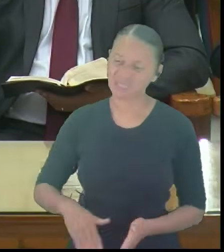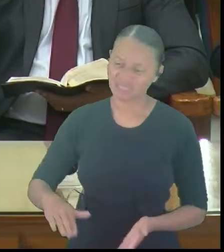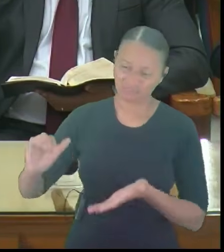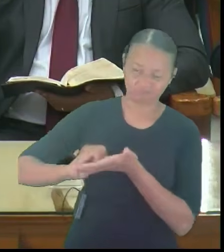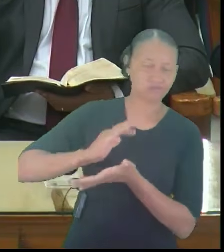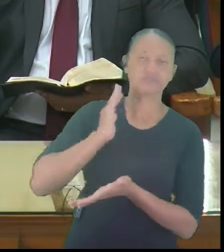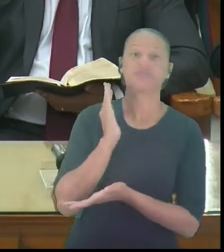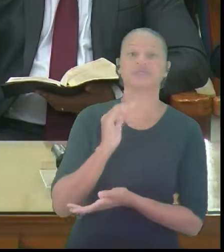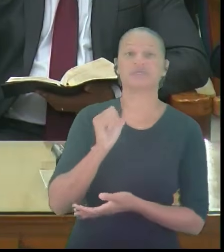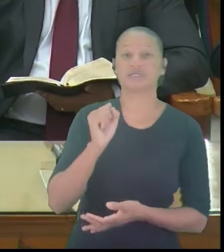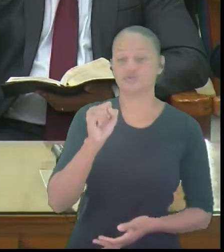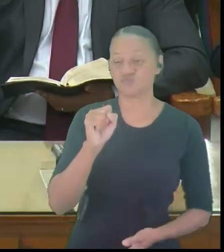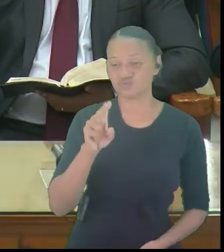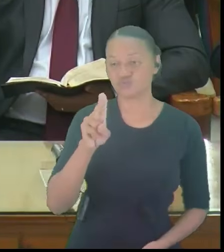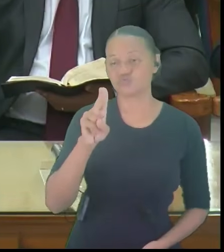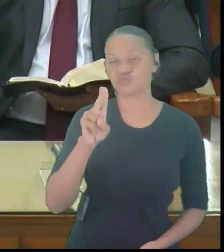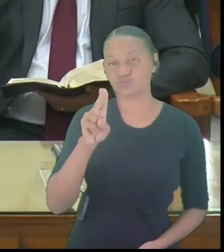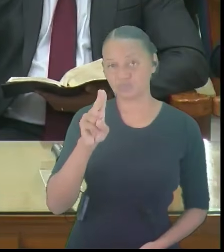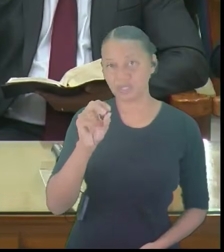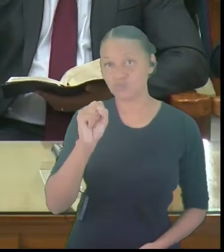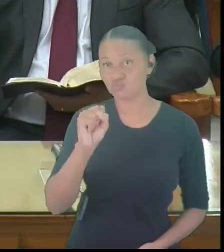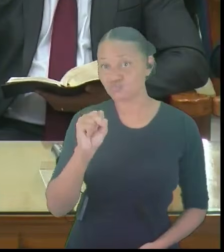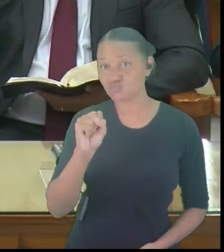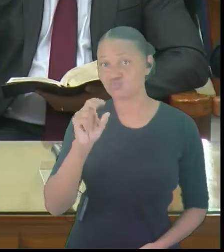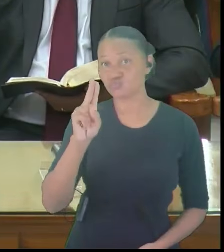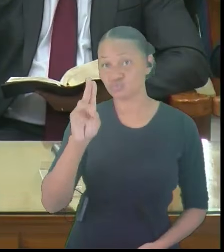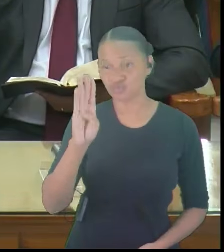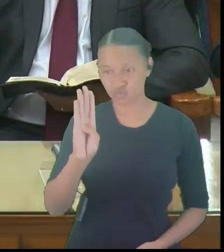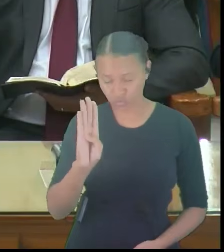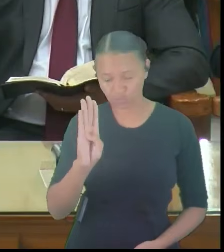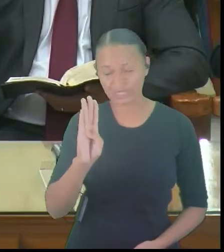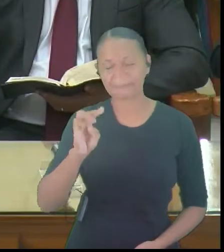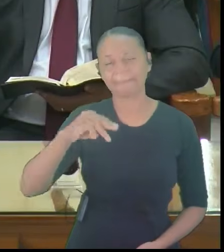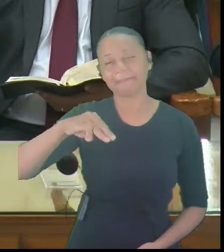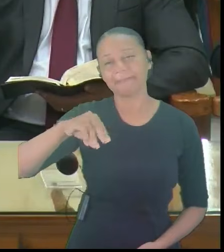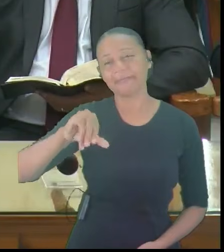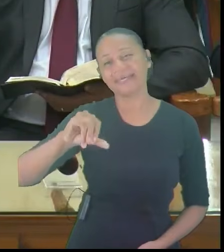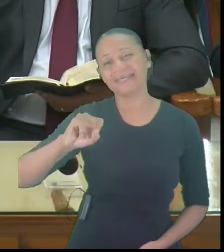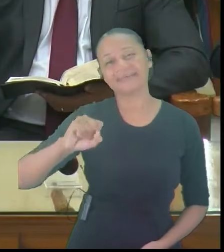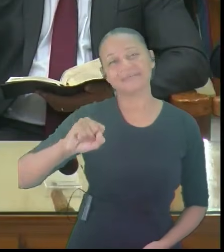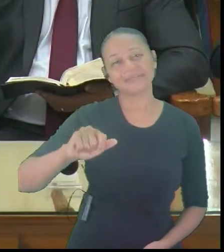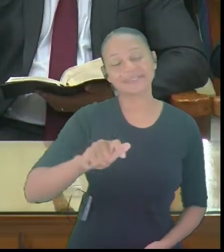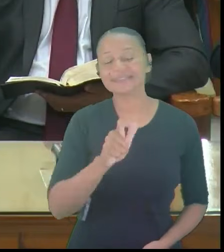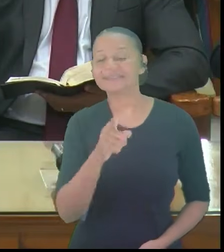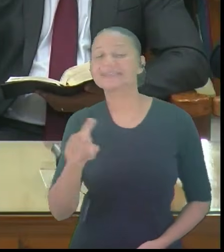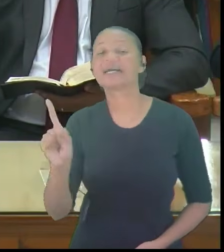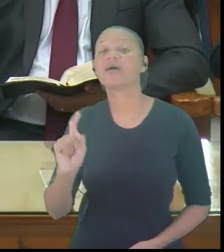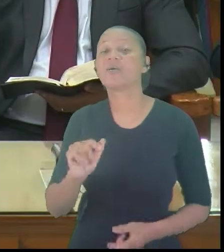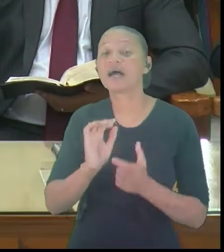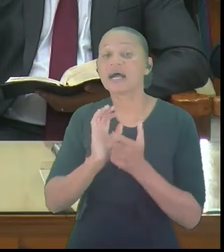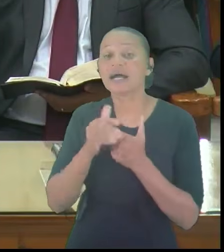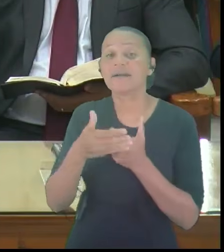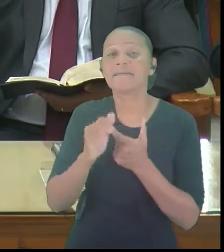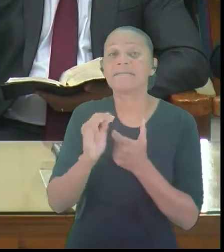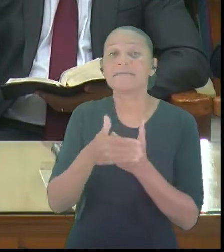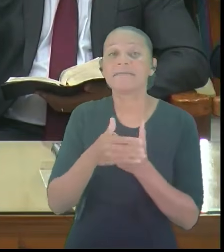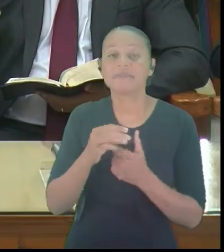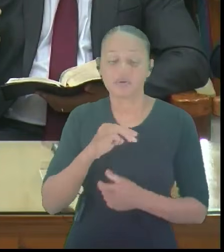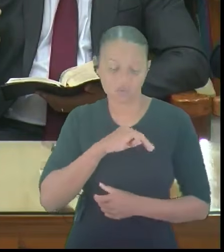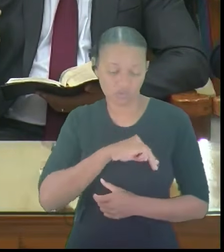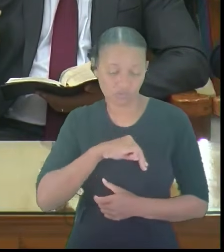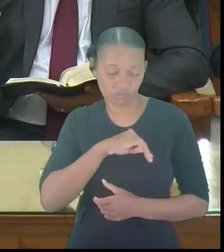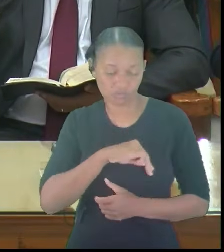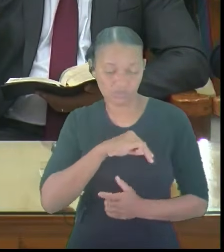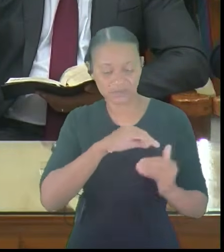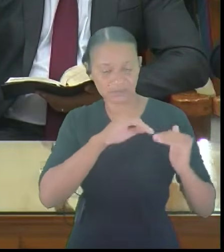escorraçada. Submissão. A etimologia da palavra submissão quer dizer uma missão